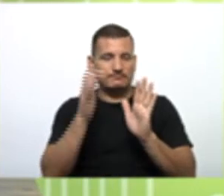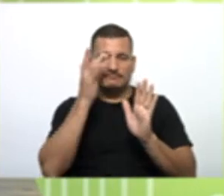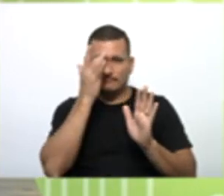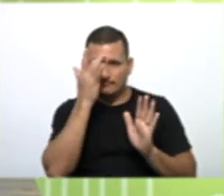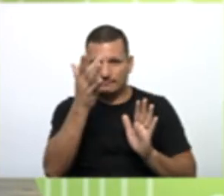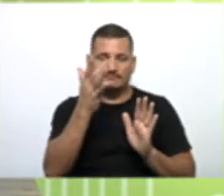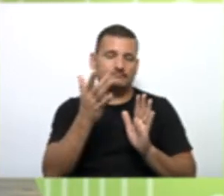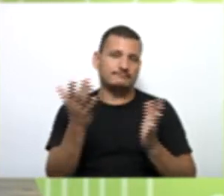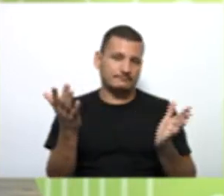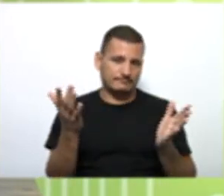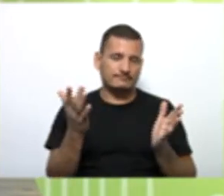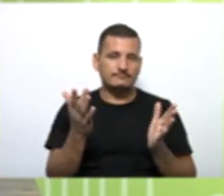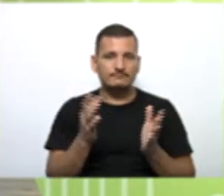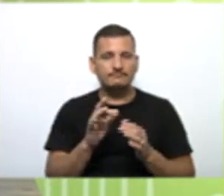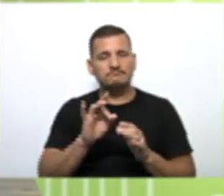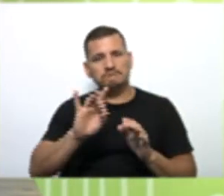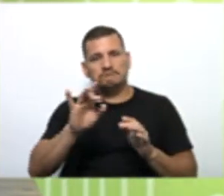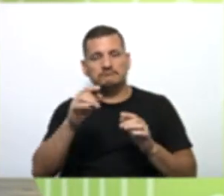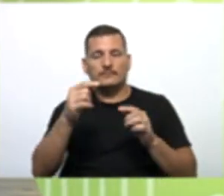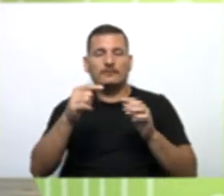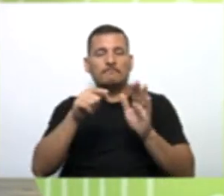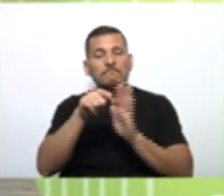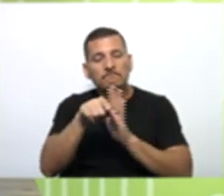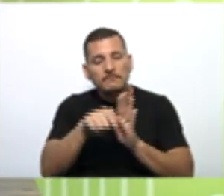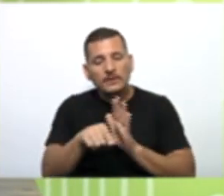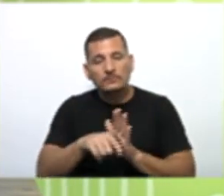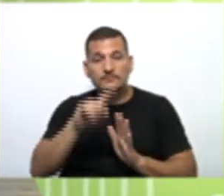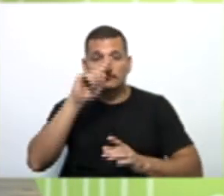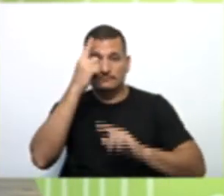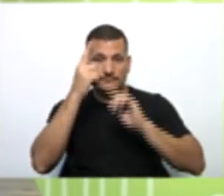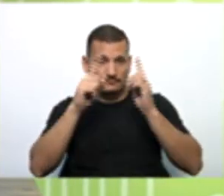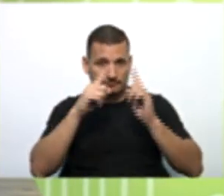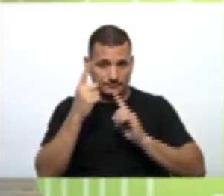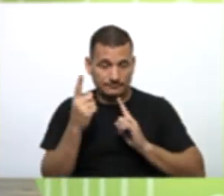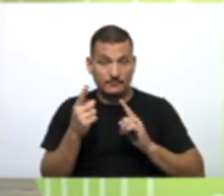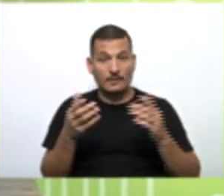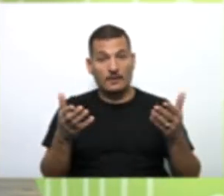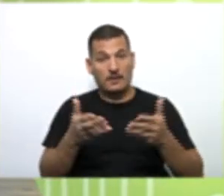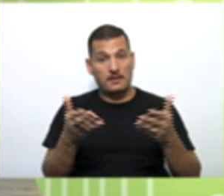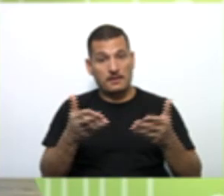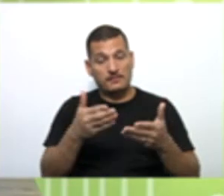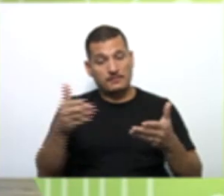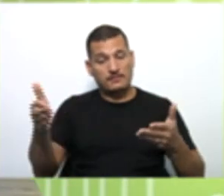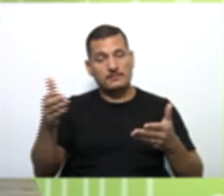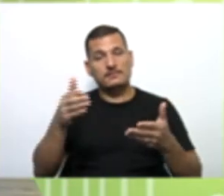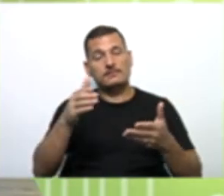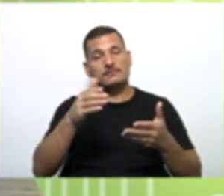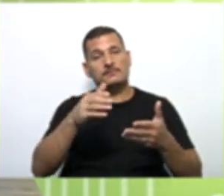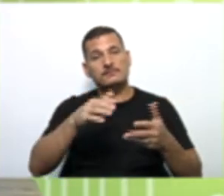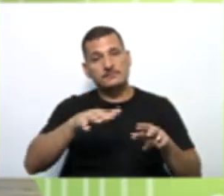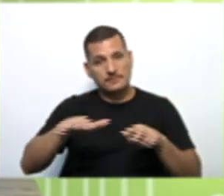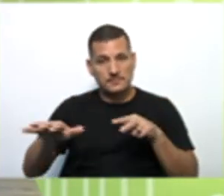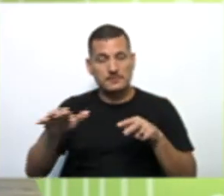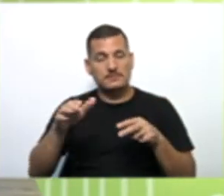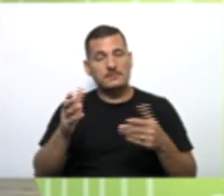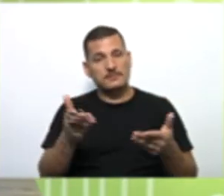Não precisa, você só tem que elaborar as perguntas. A atividade dessa semana vai ser justamente vocês